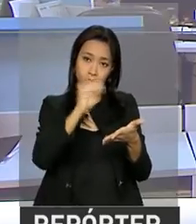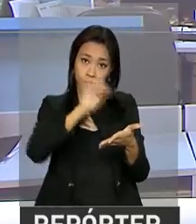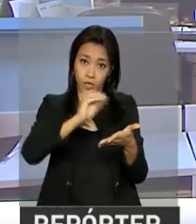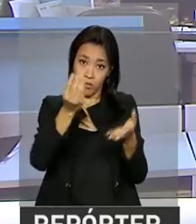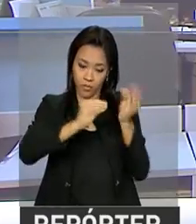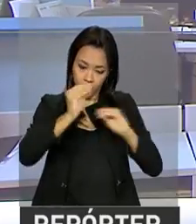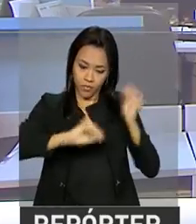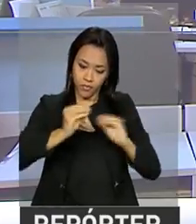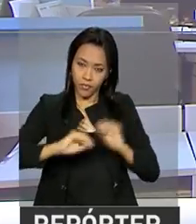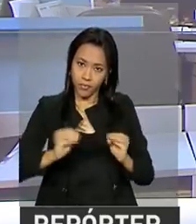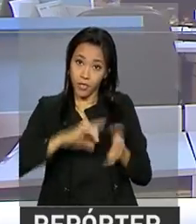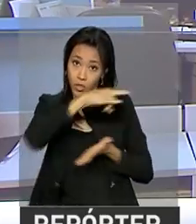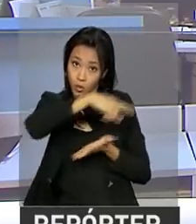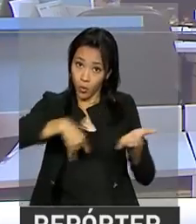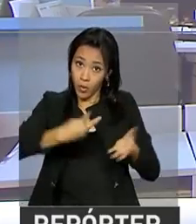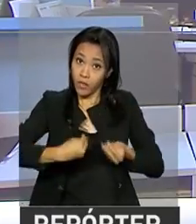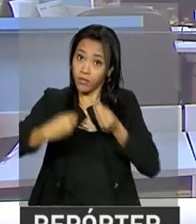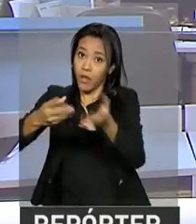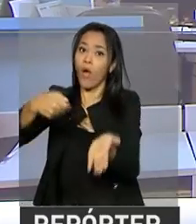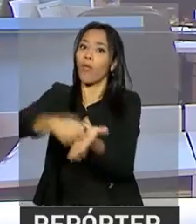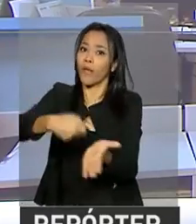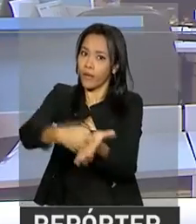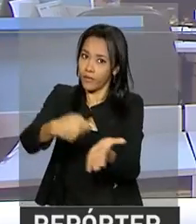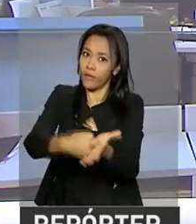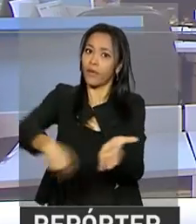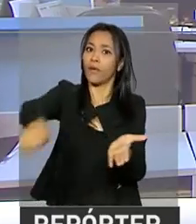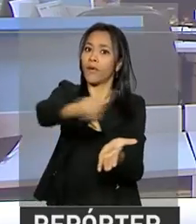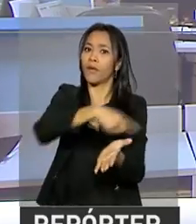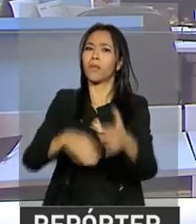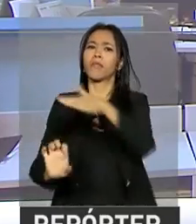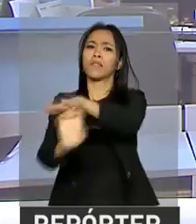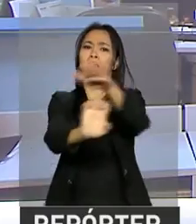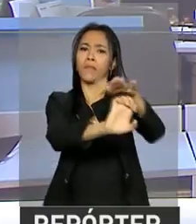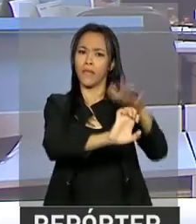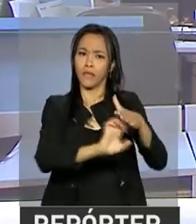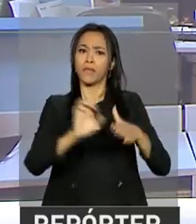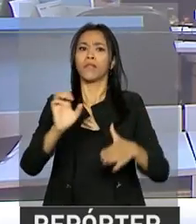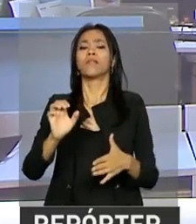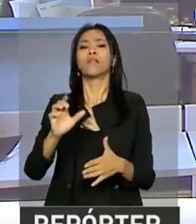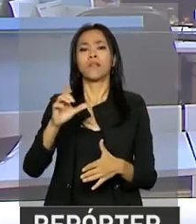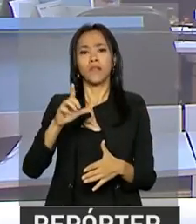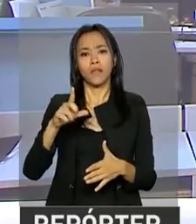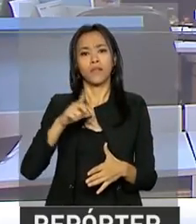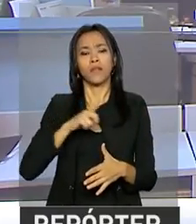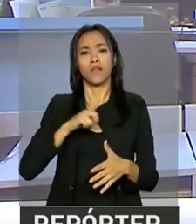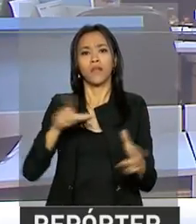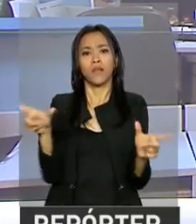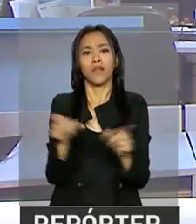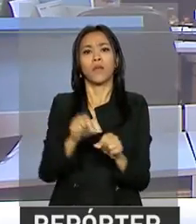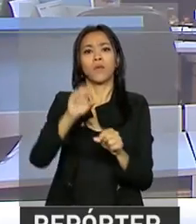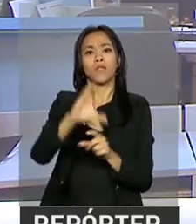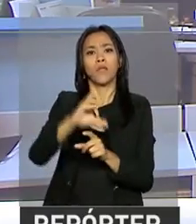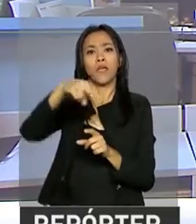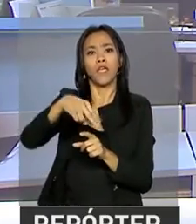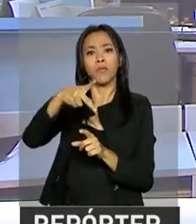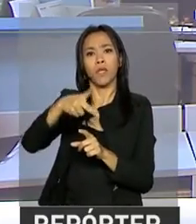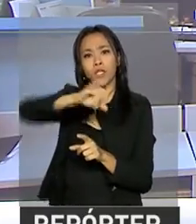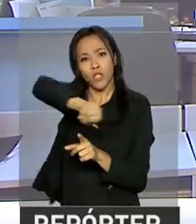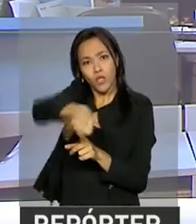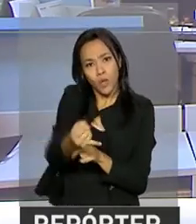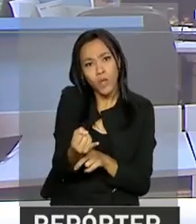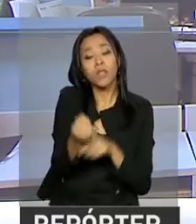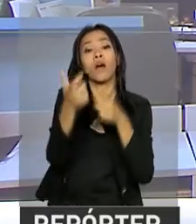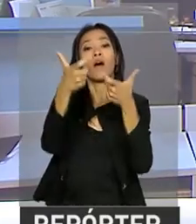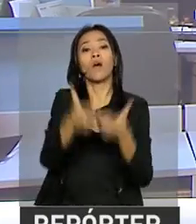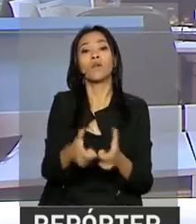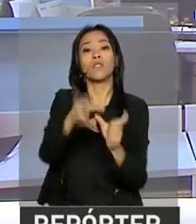desse documento é obrigatório para todas as empresas que estavam com CNPJ ativo na Receita Federal